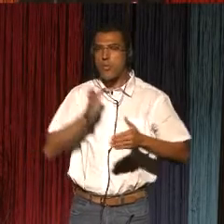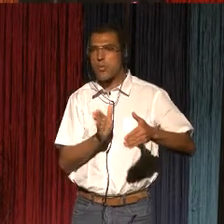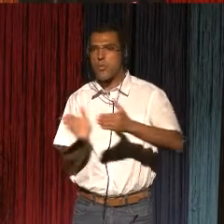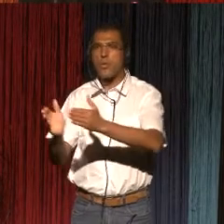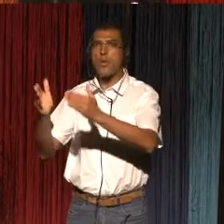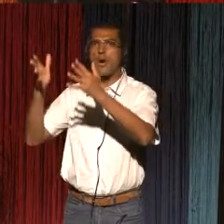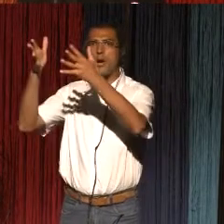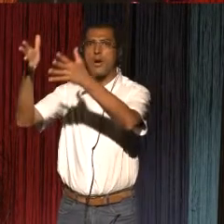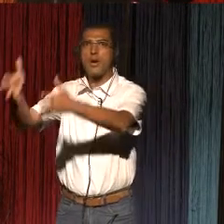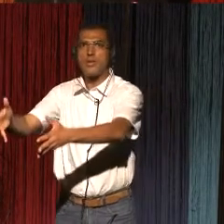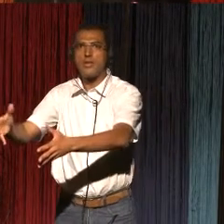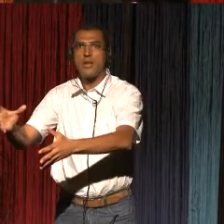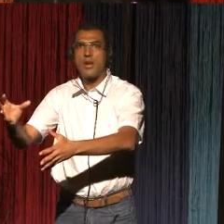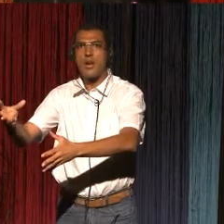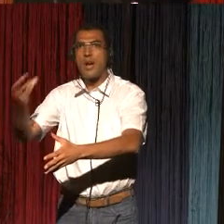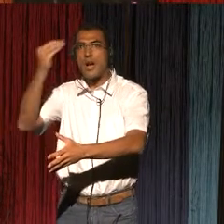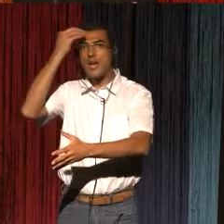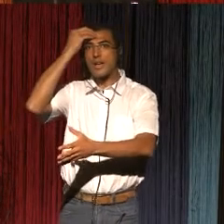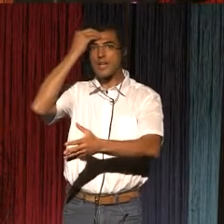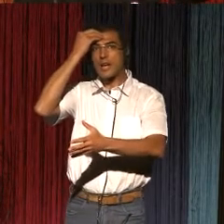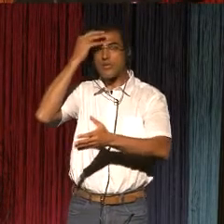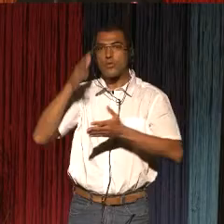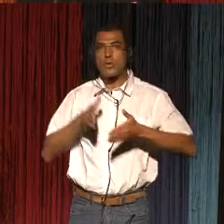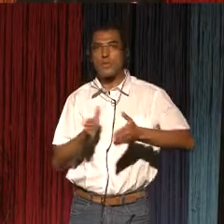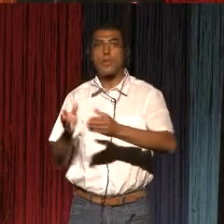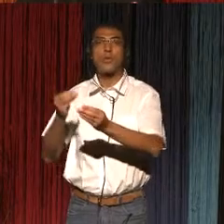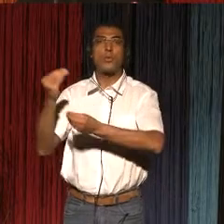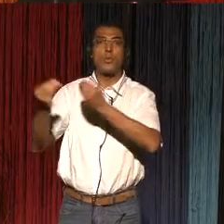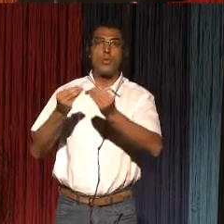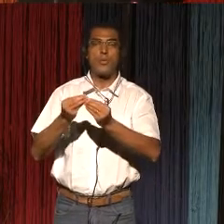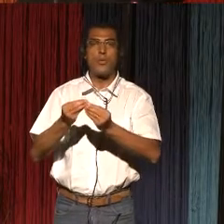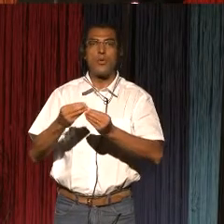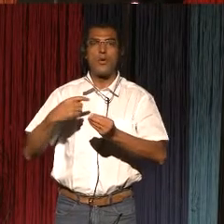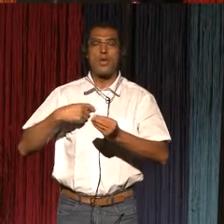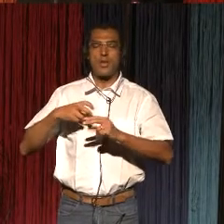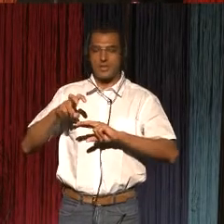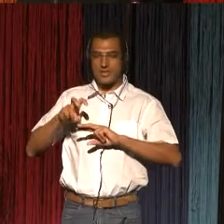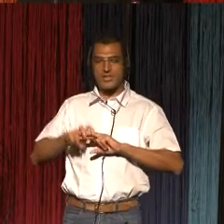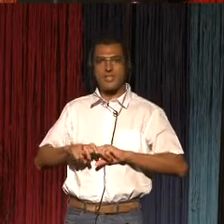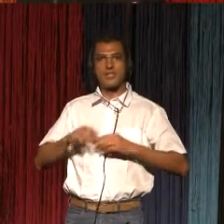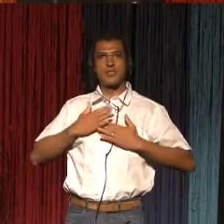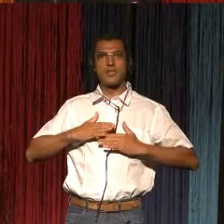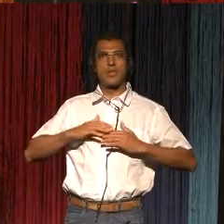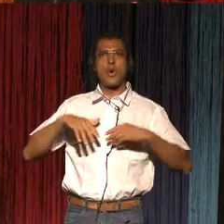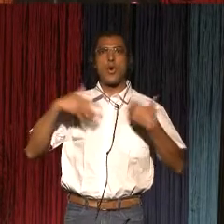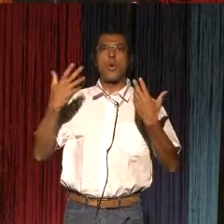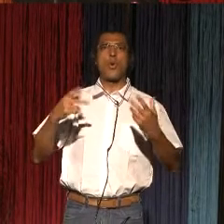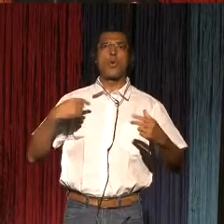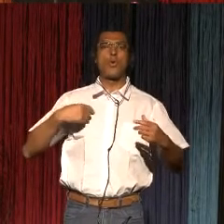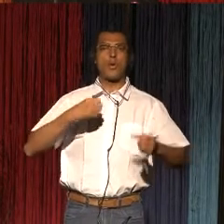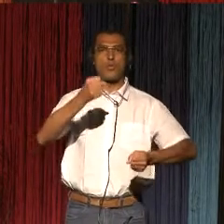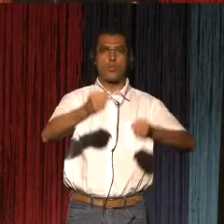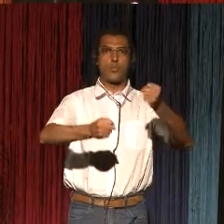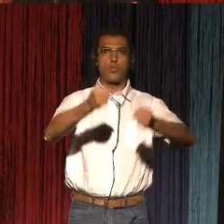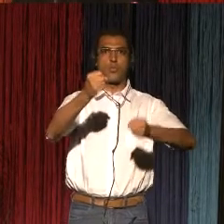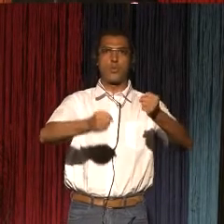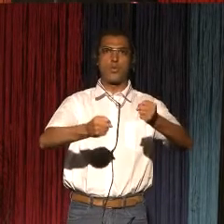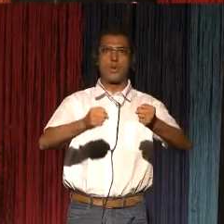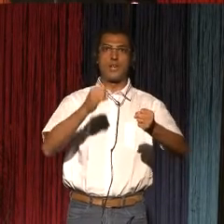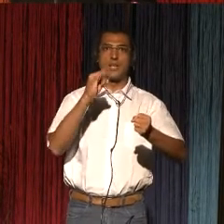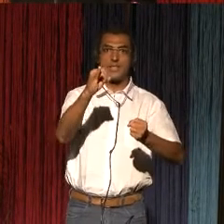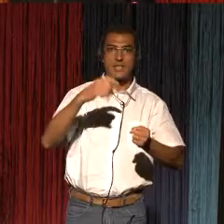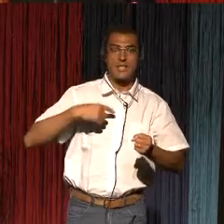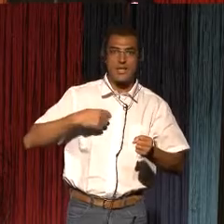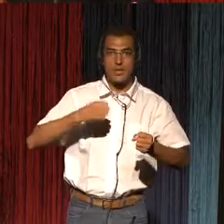motorista sabe muito melhor porque o motorista tem que usar aquela informação e o passageiro só está lá sentado